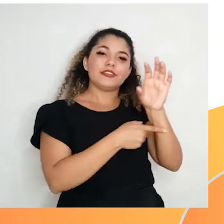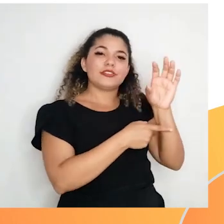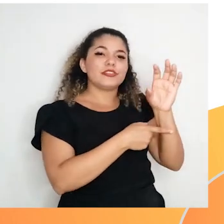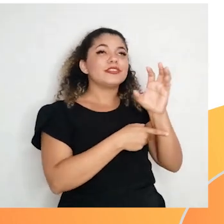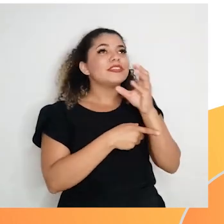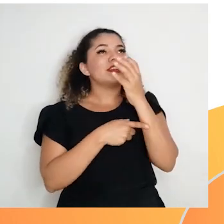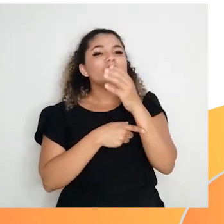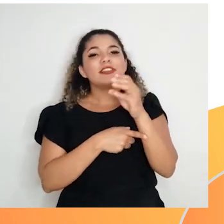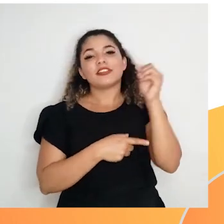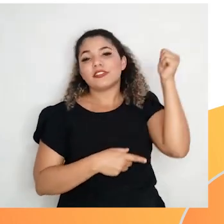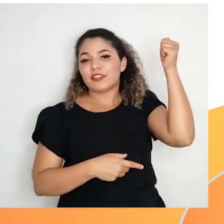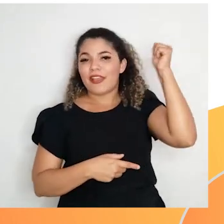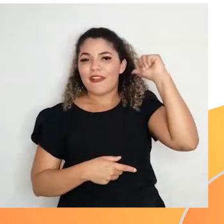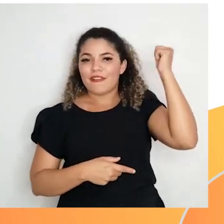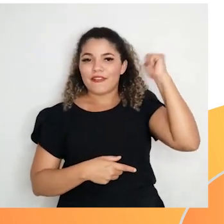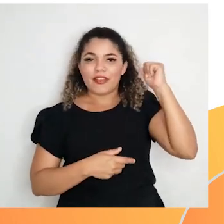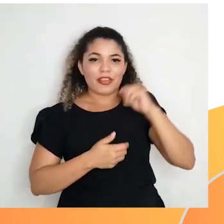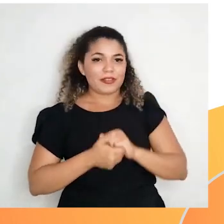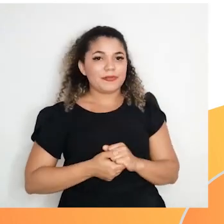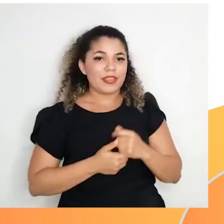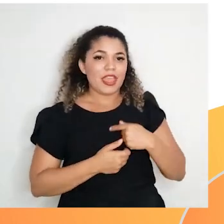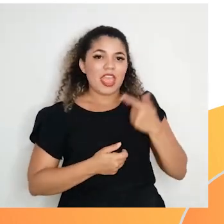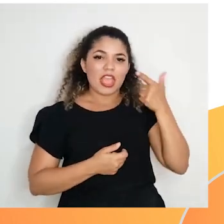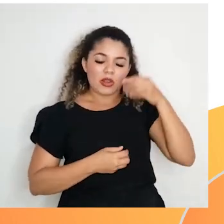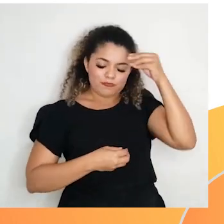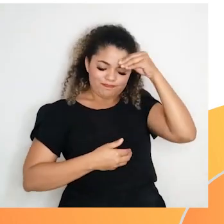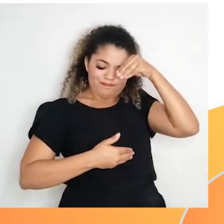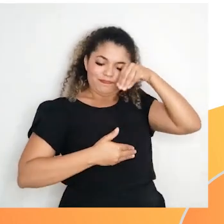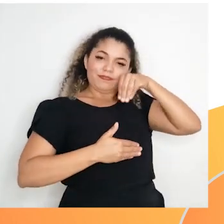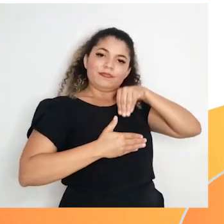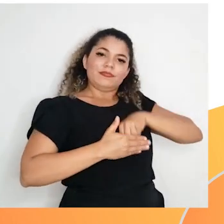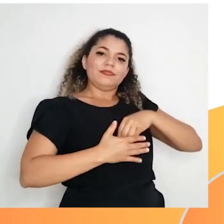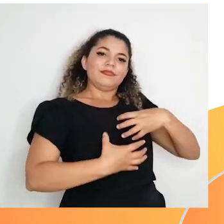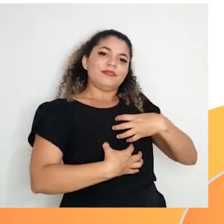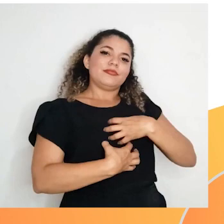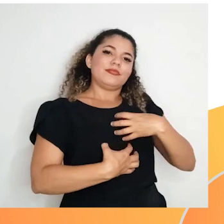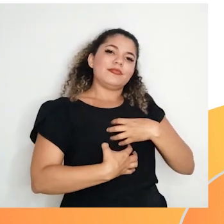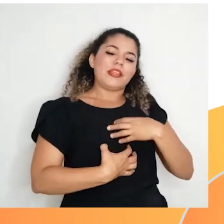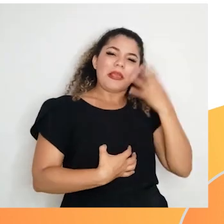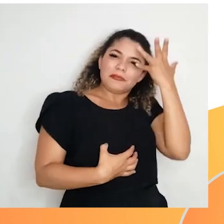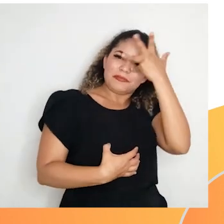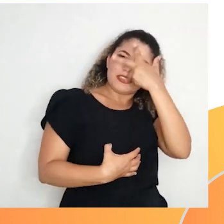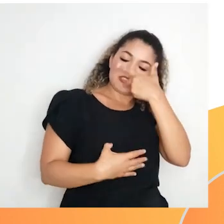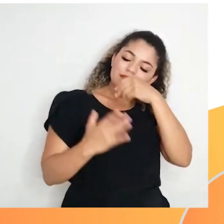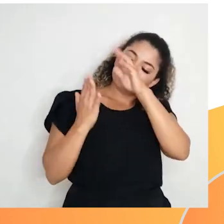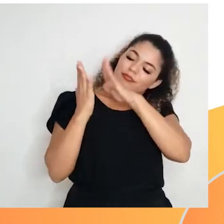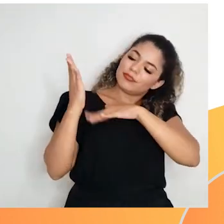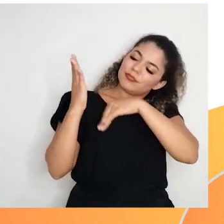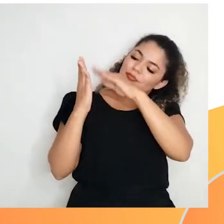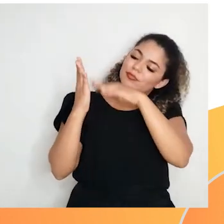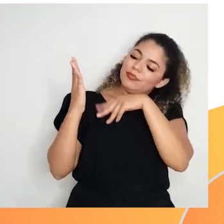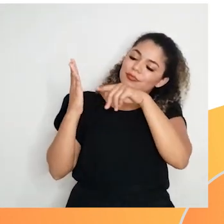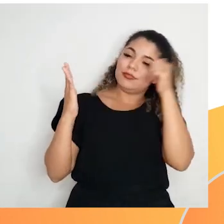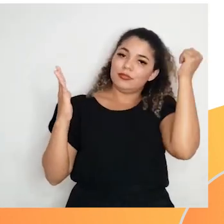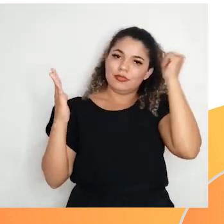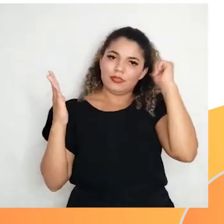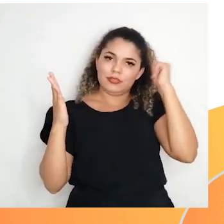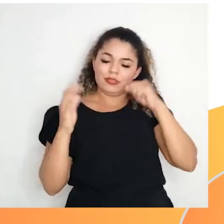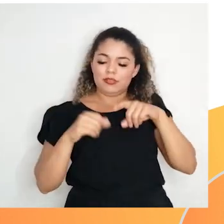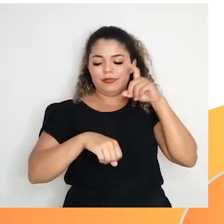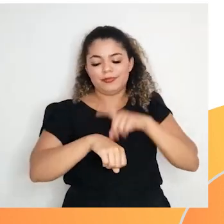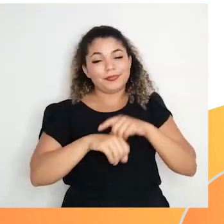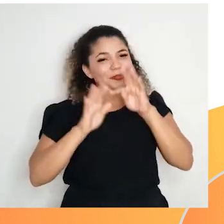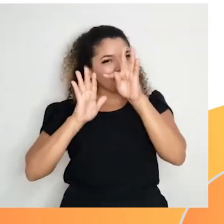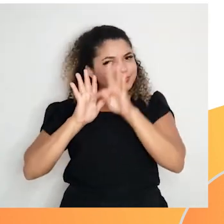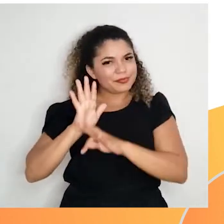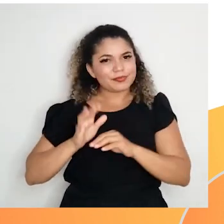Van Gogh. Ele consegue internalizar, introjetar a belíssima obra de Van Gogh dentro